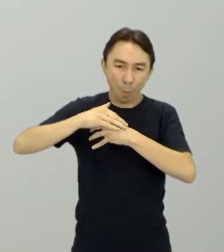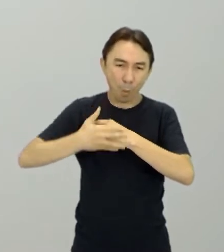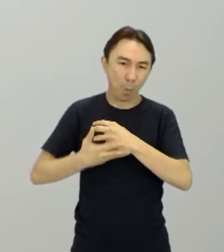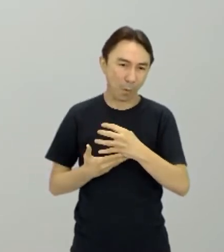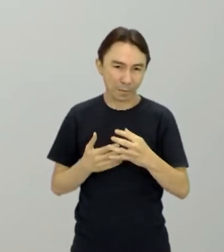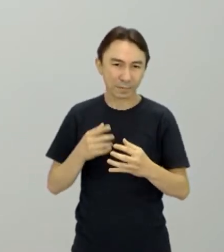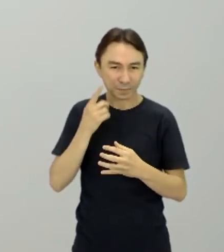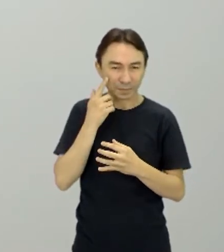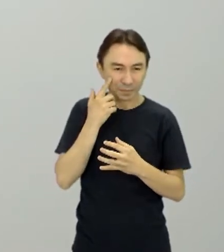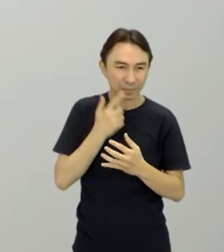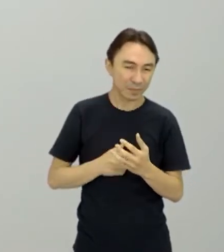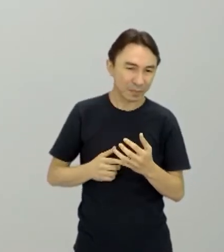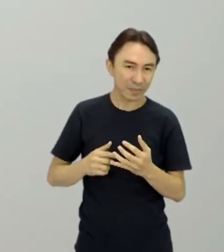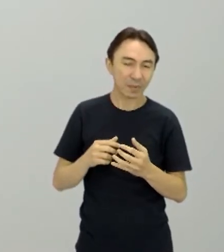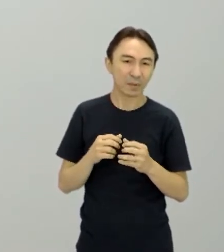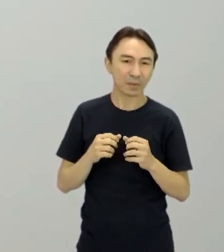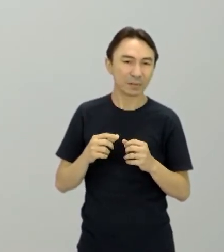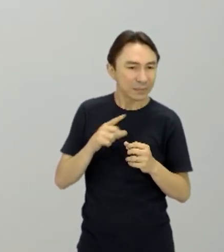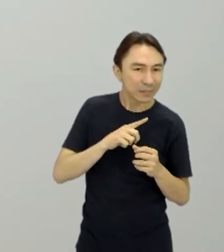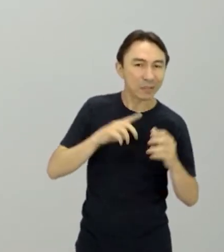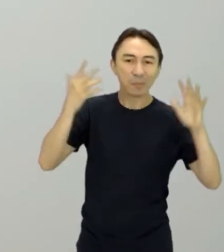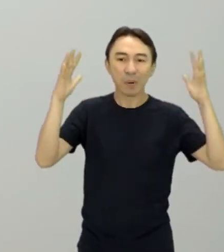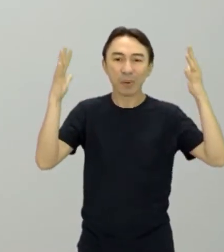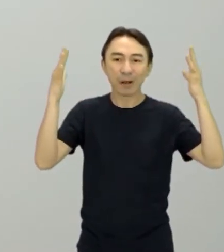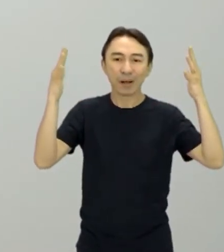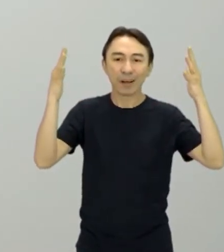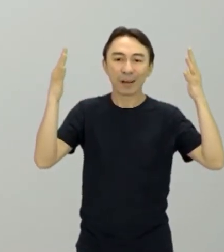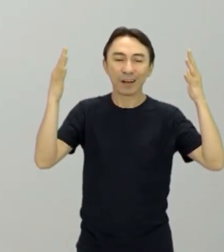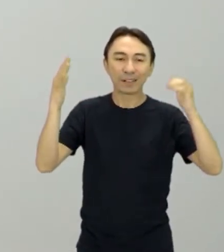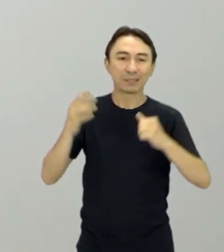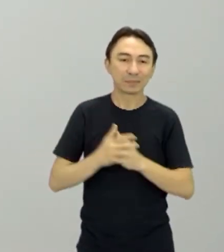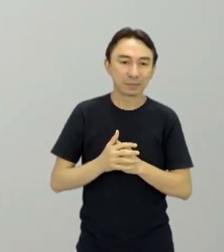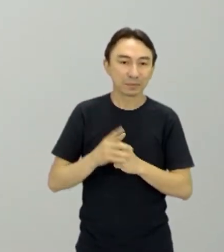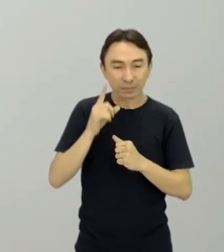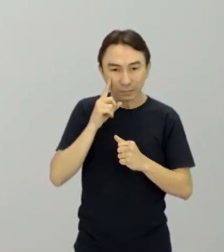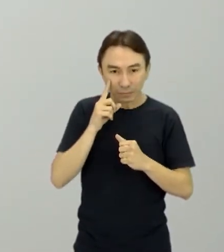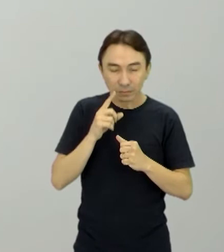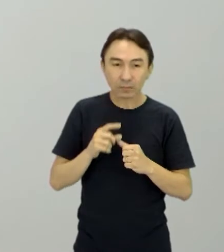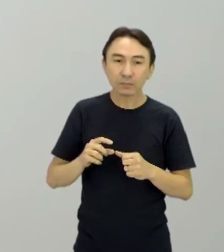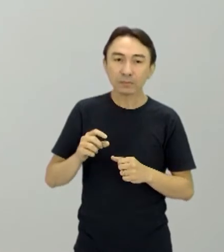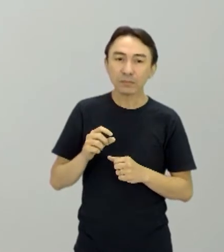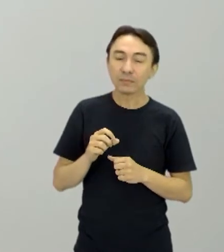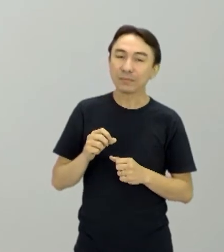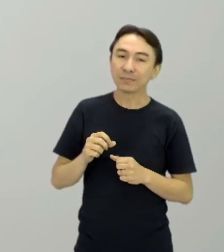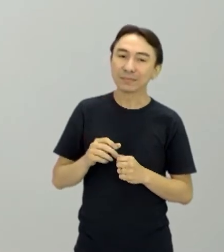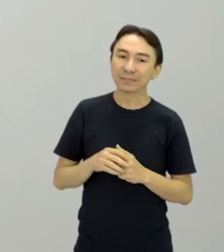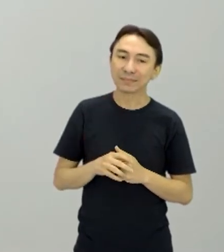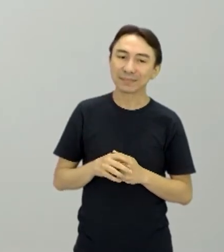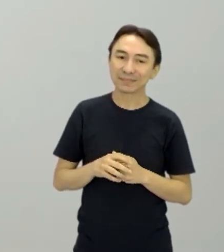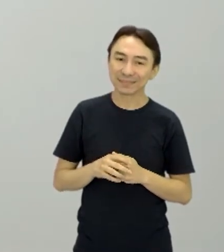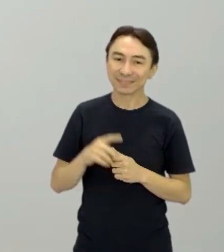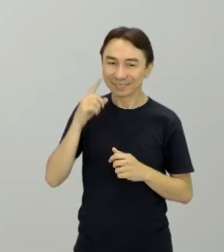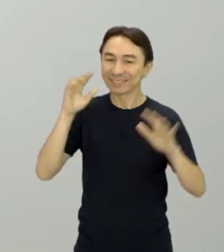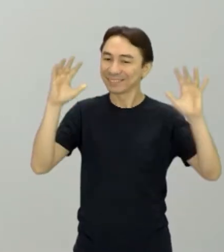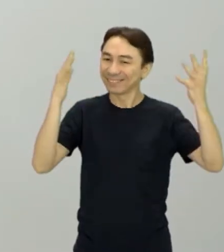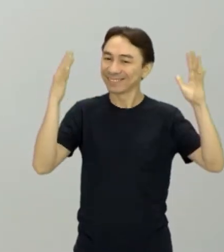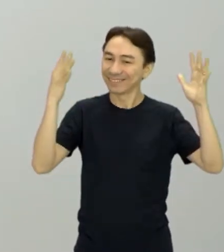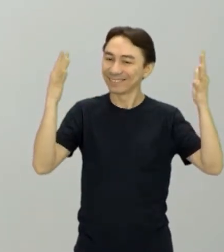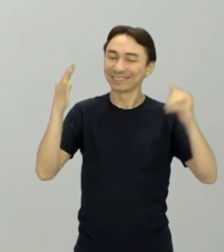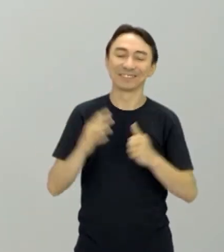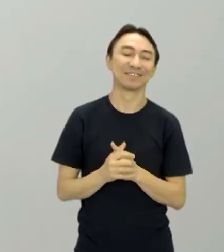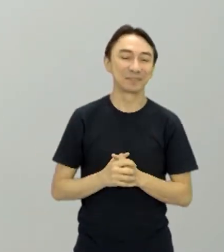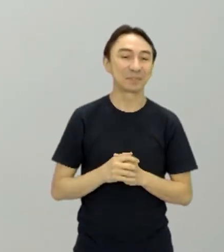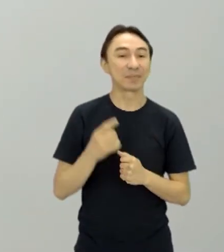pôr as palmas, então. Tem palmas? Ó, se a Terra fosse do tamanho dessa... Se a